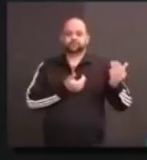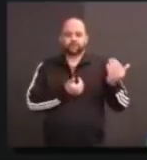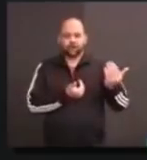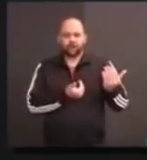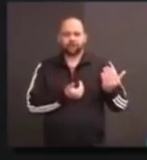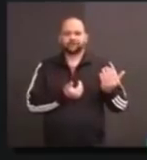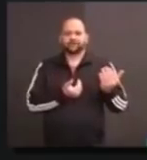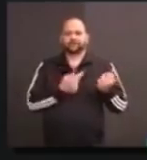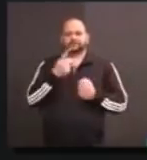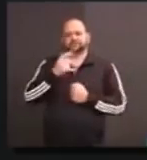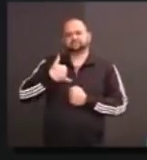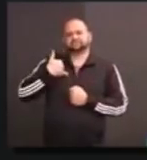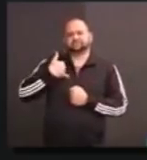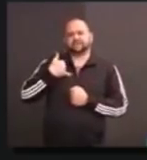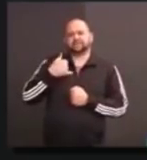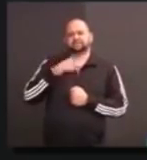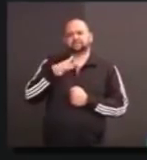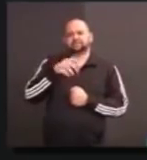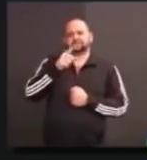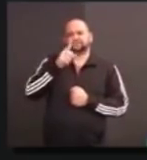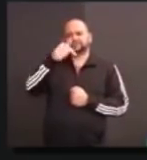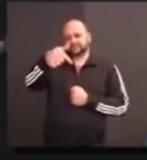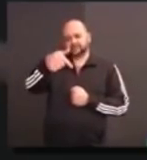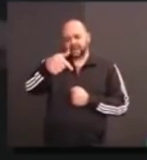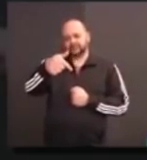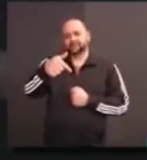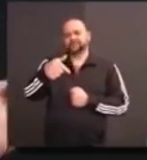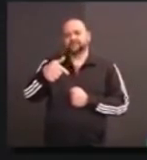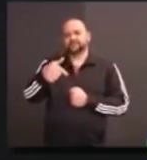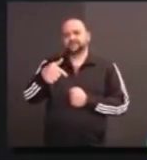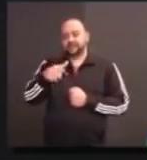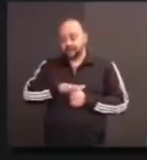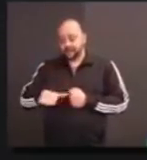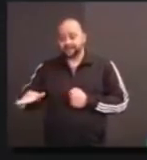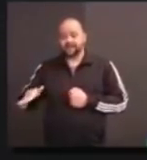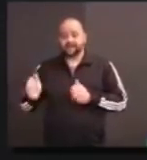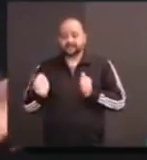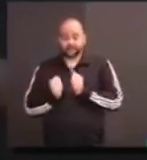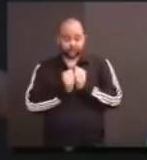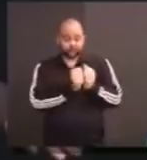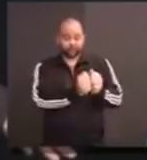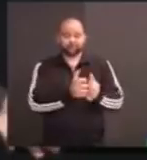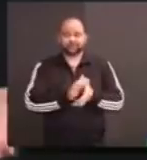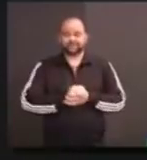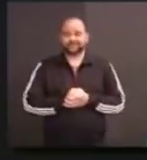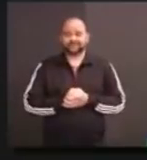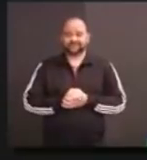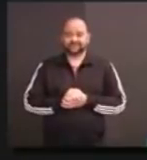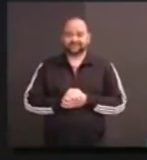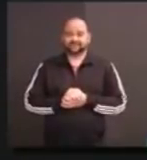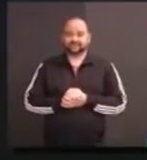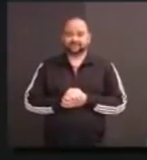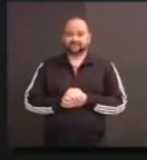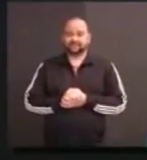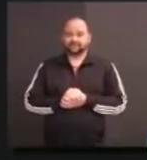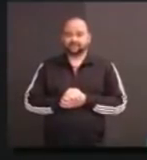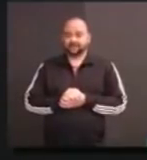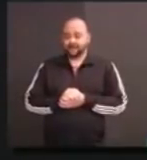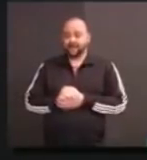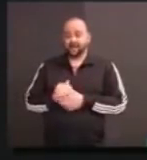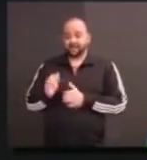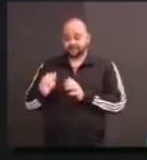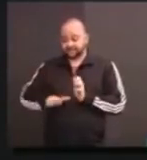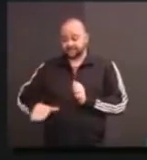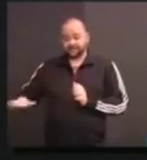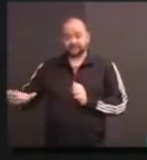jovenzinho com seus 17 anos, e os meninos ao lado, os meninos da evangelização.